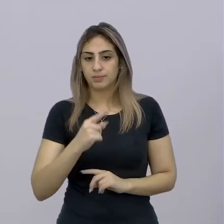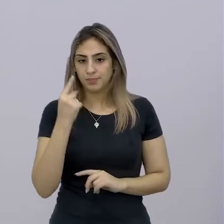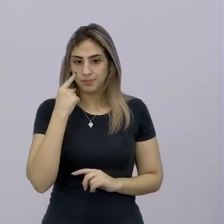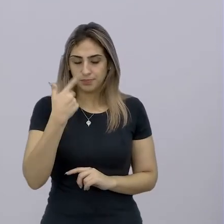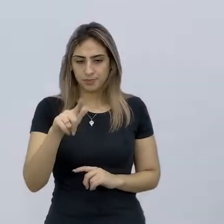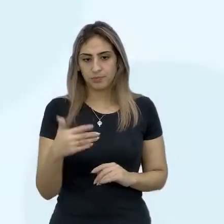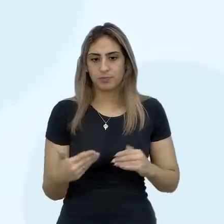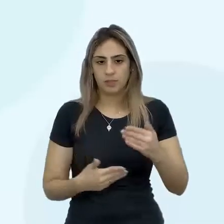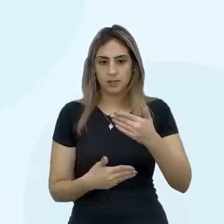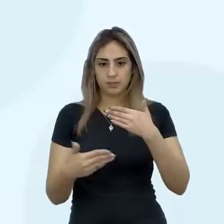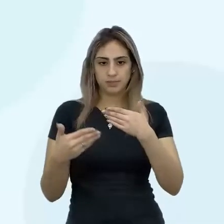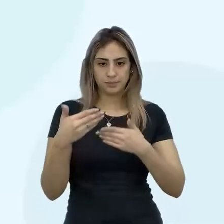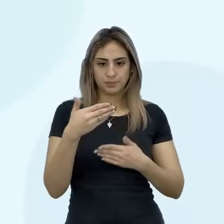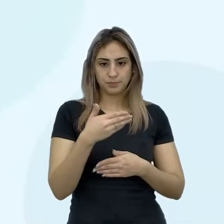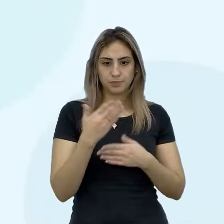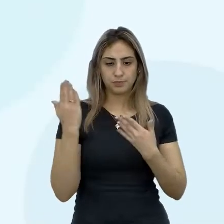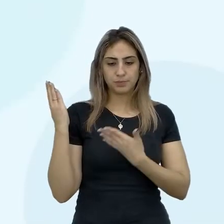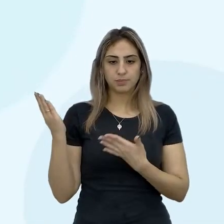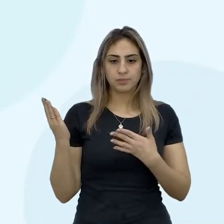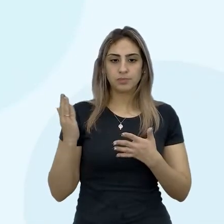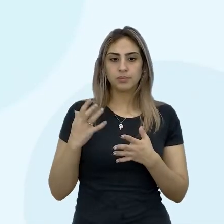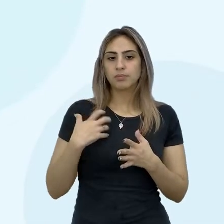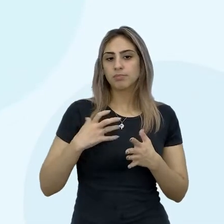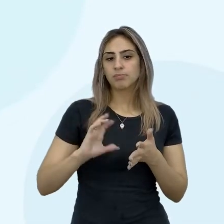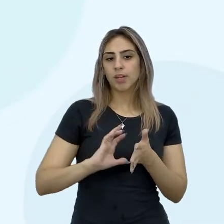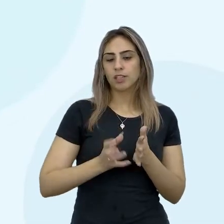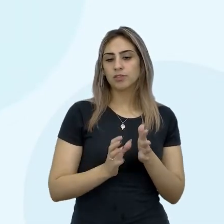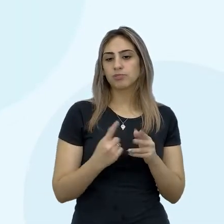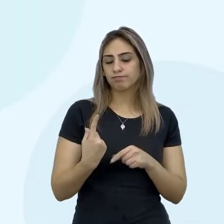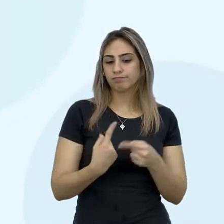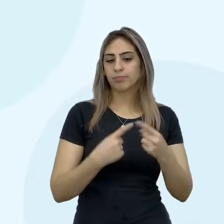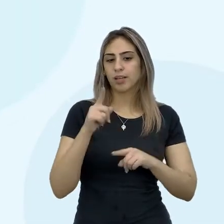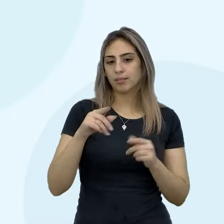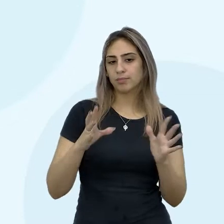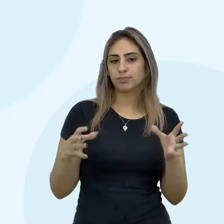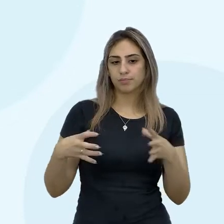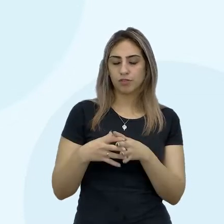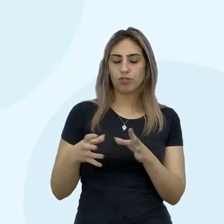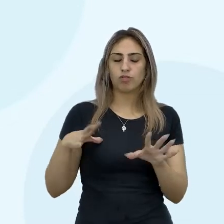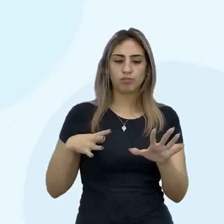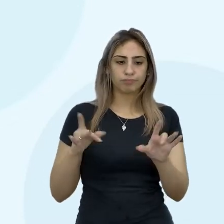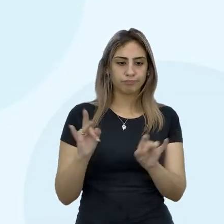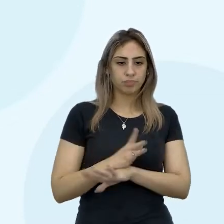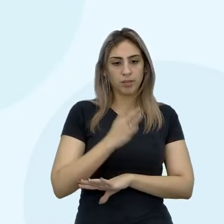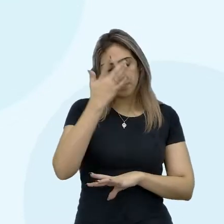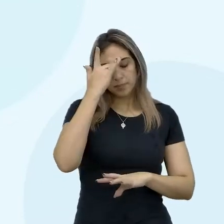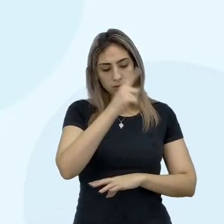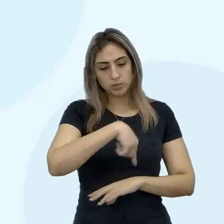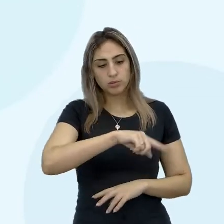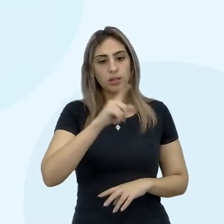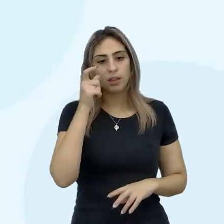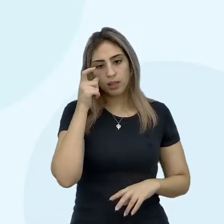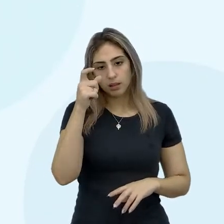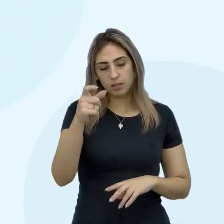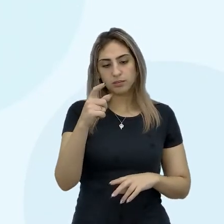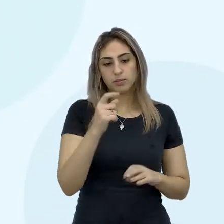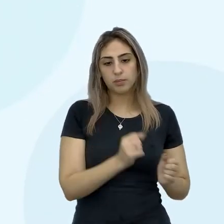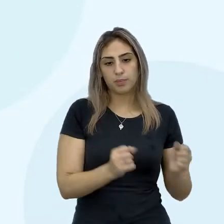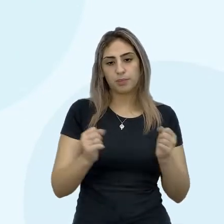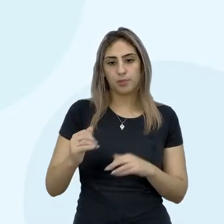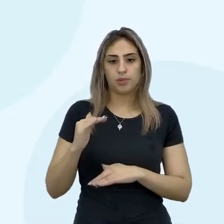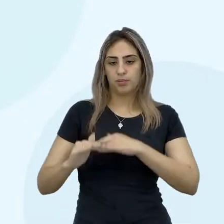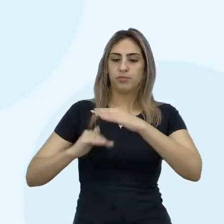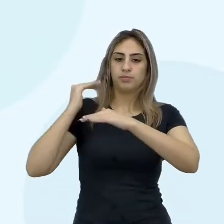um slide. Partidos políticos. São associações formadas por pessoas interessadas na disputa do poder